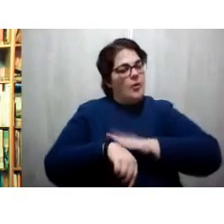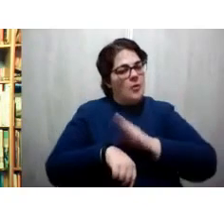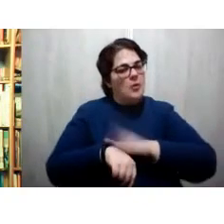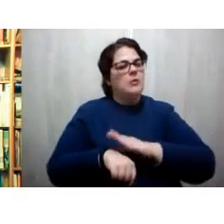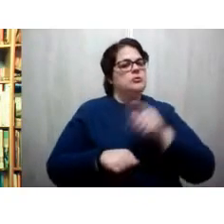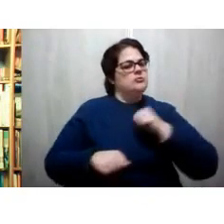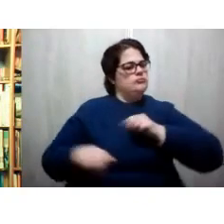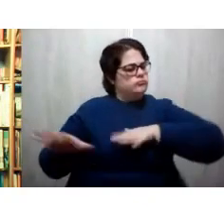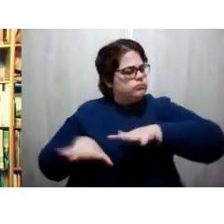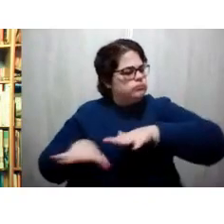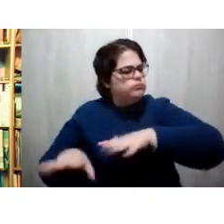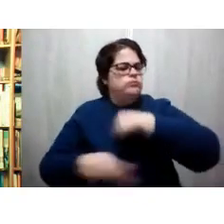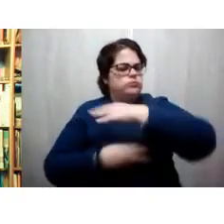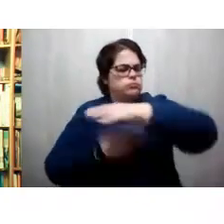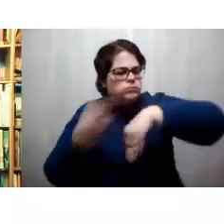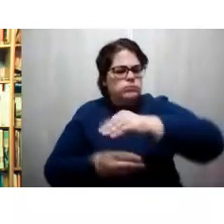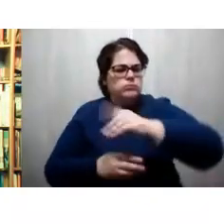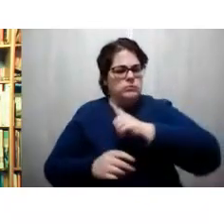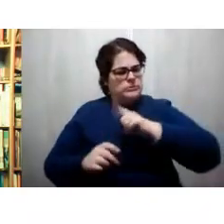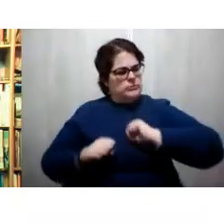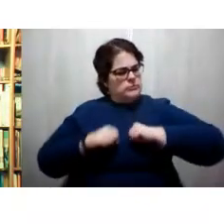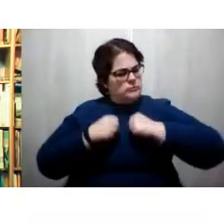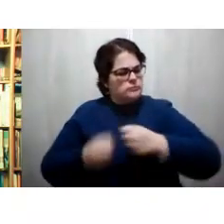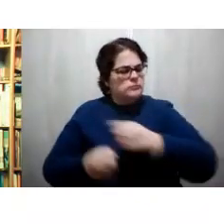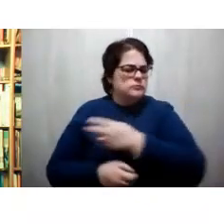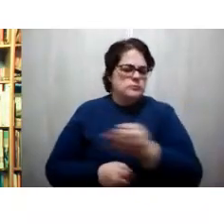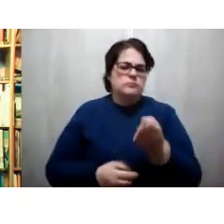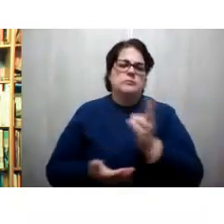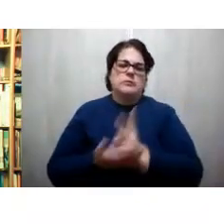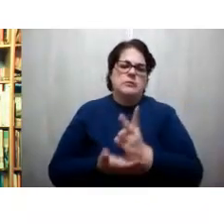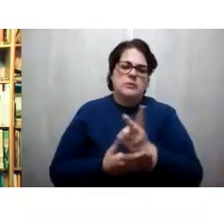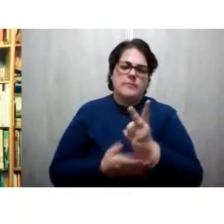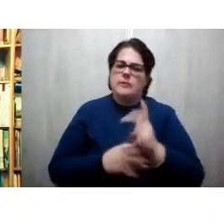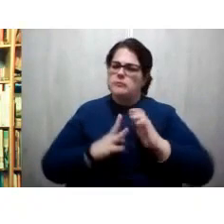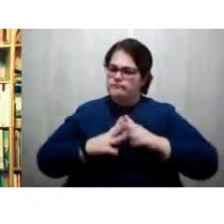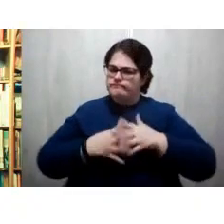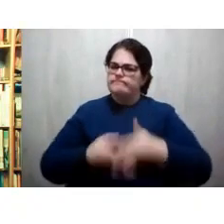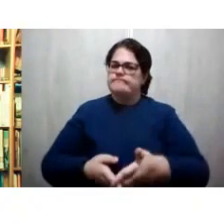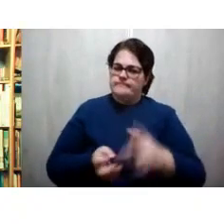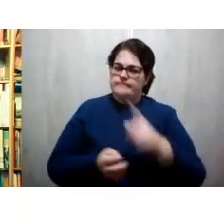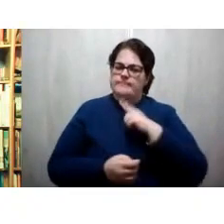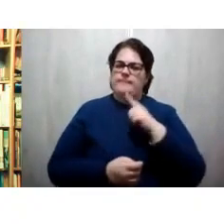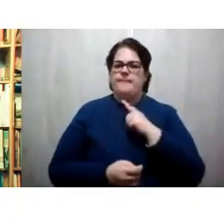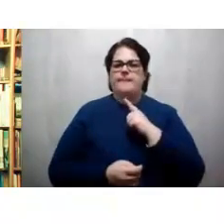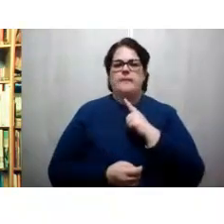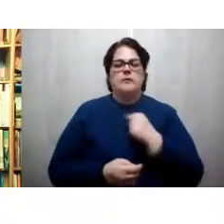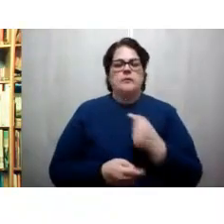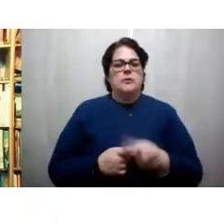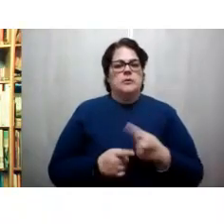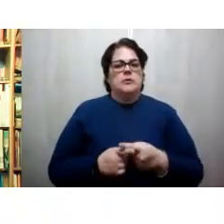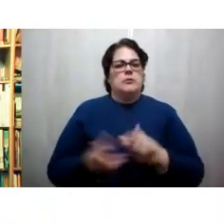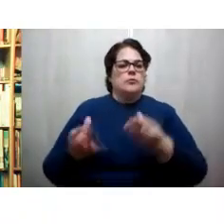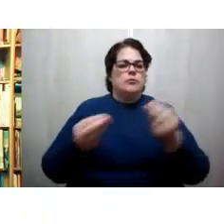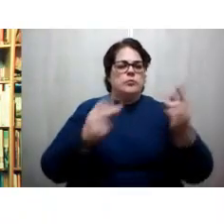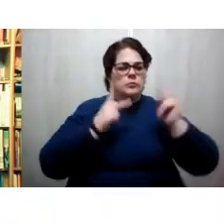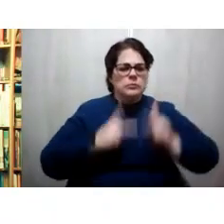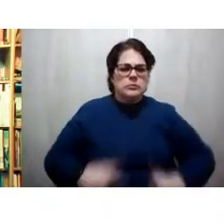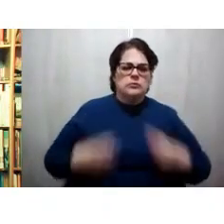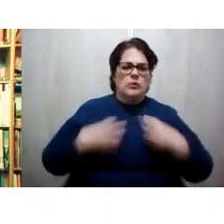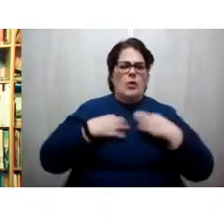vibrante, intenso, extremamente complexo. Pelo número de diferentes